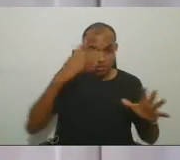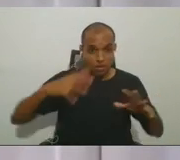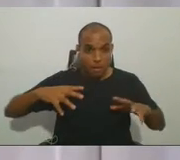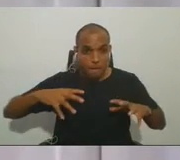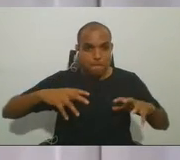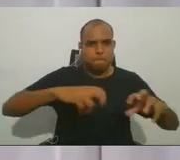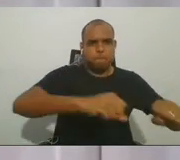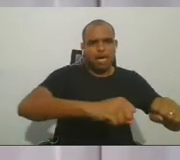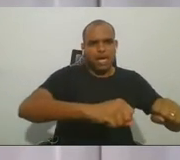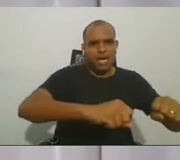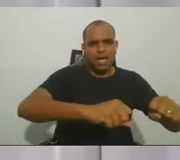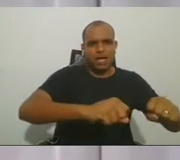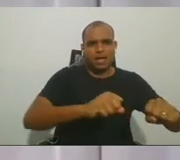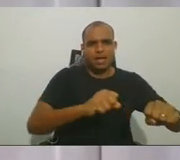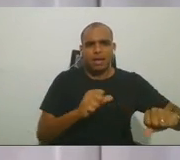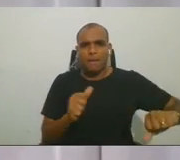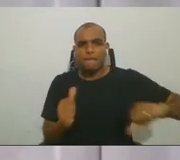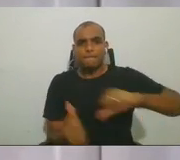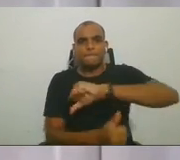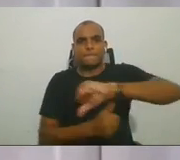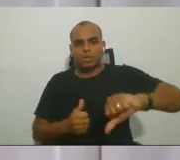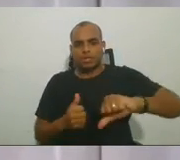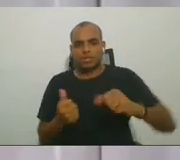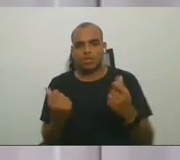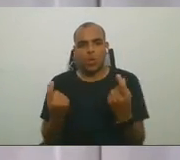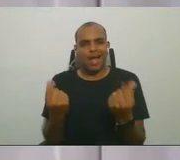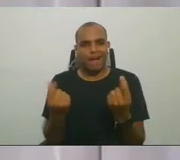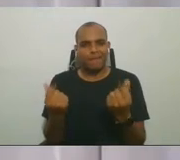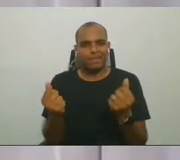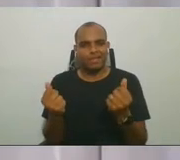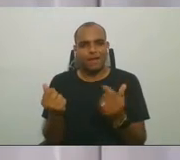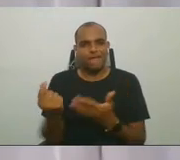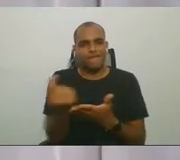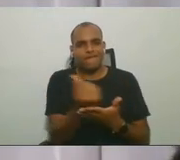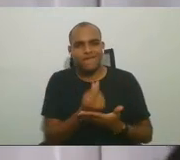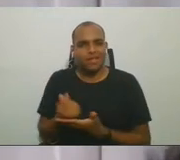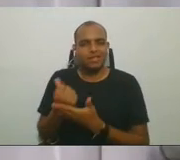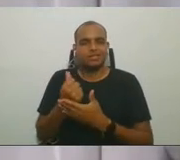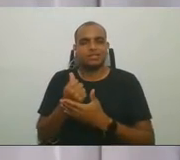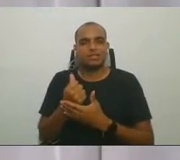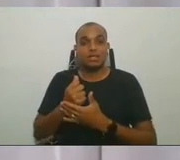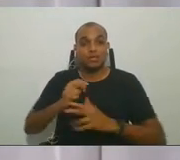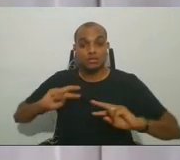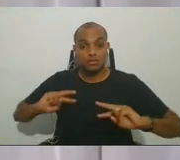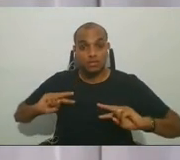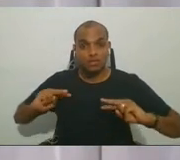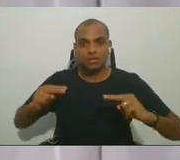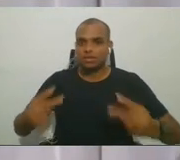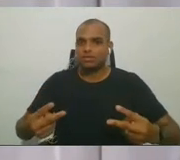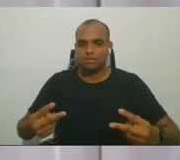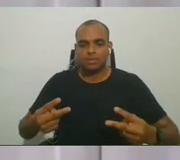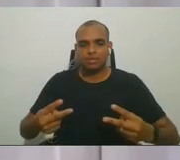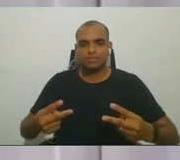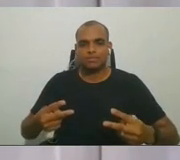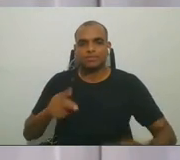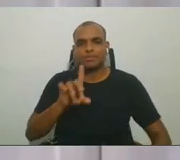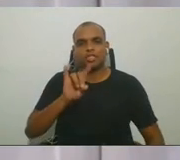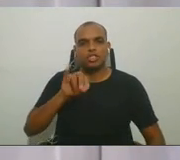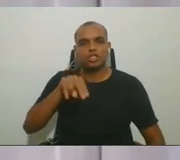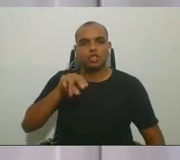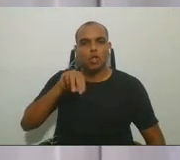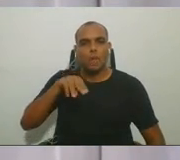metamorfose exponencial do capital financeiro que tem se transformado absolutamente genomônico.